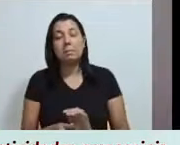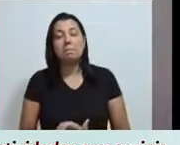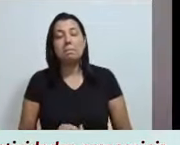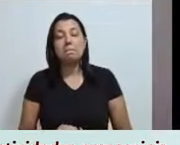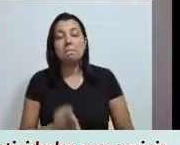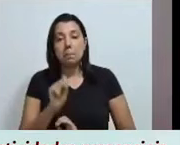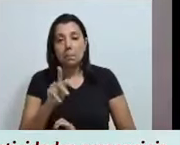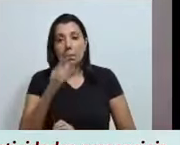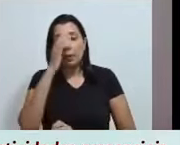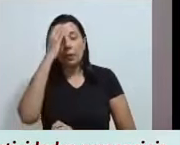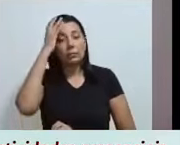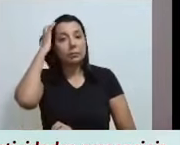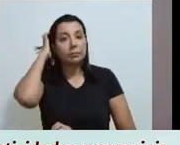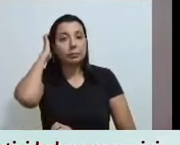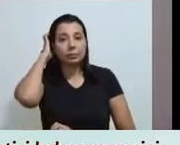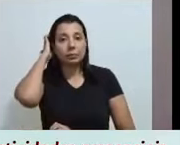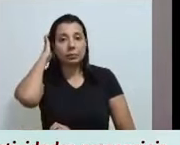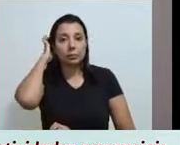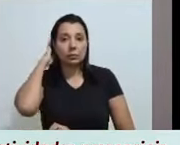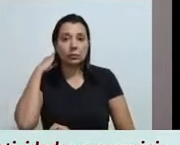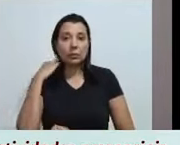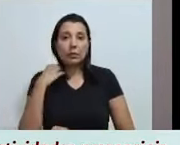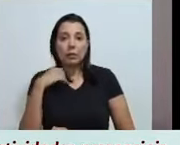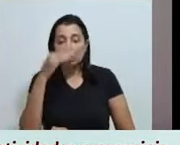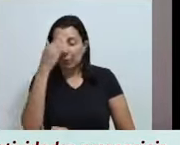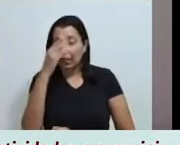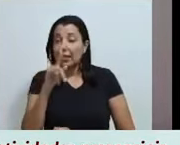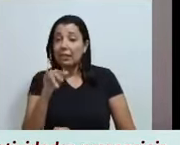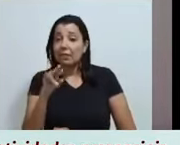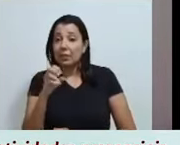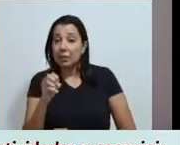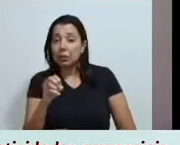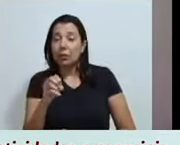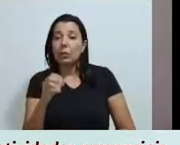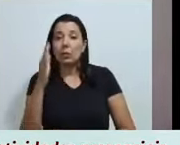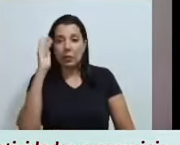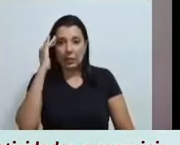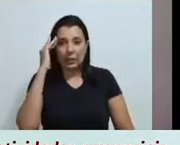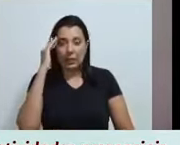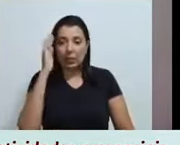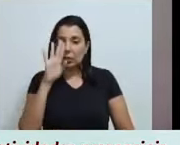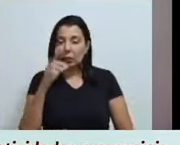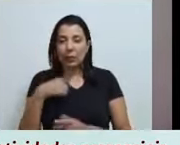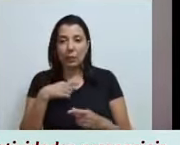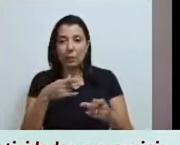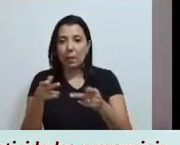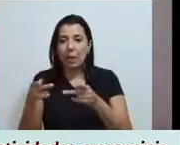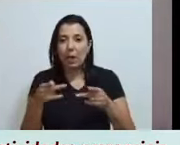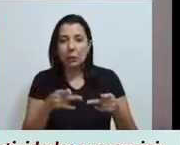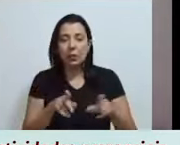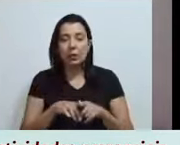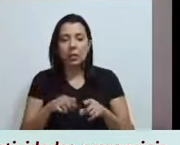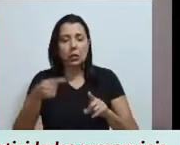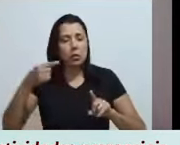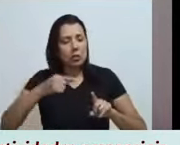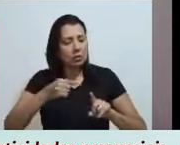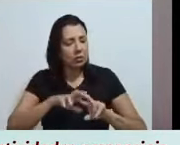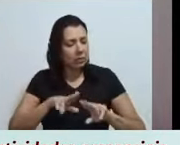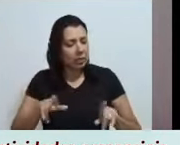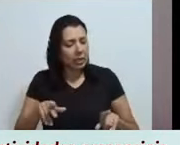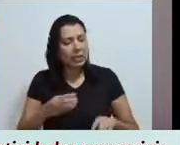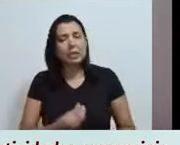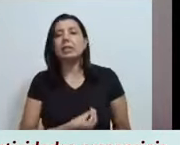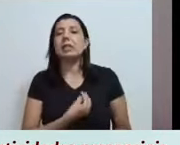Muito obrigada, Vitor. A gente entende que a educação não é mercadoria, os desafios são imensos e a vida não